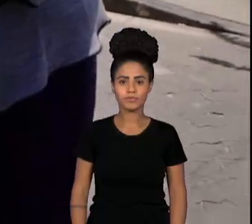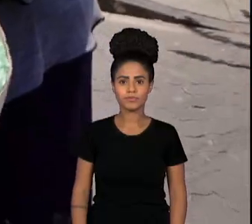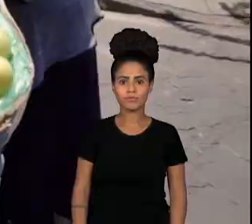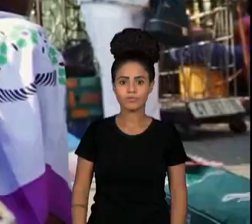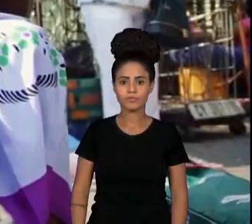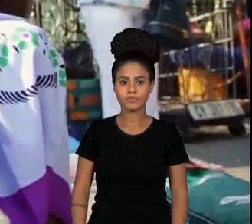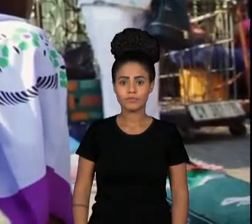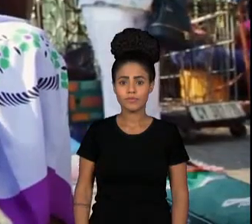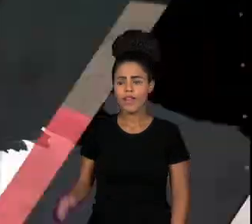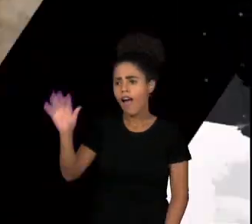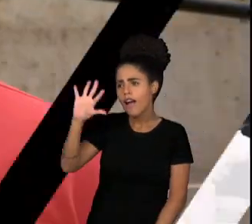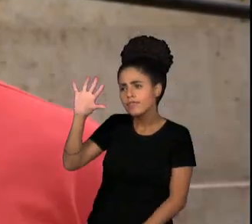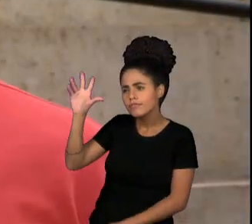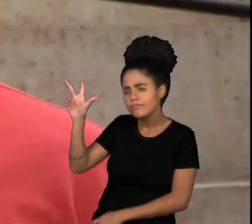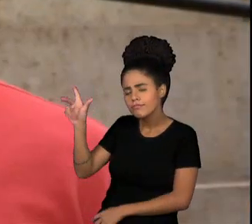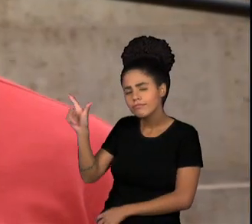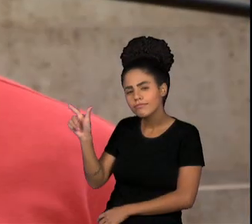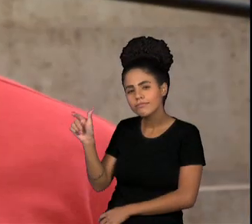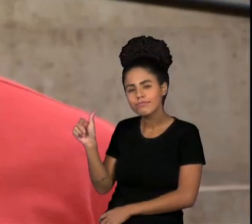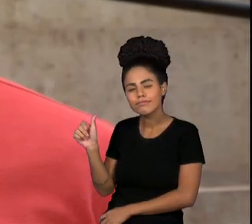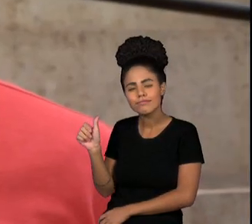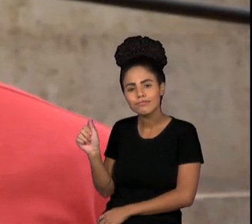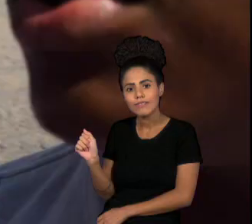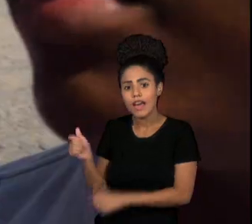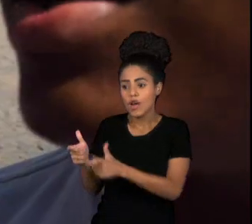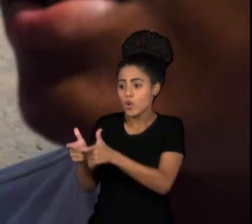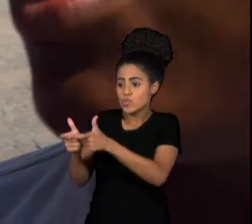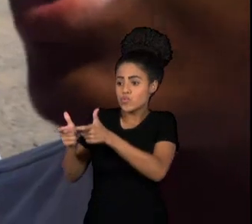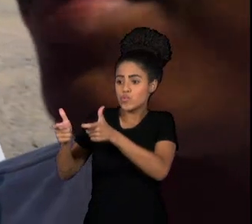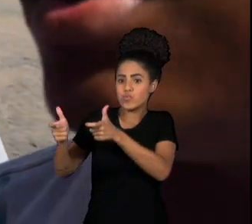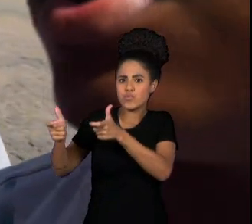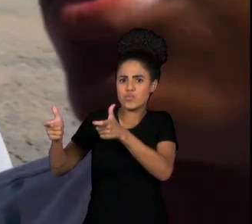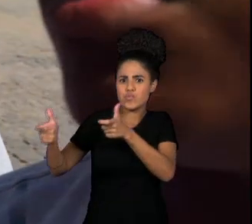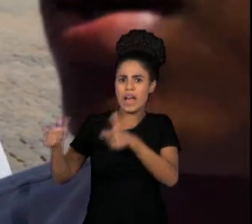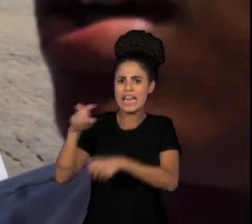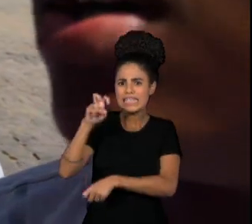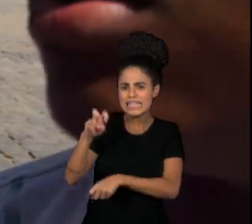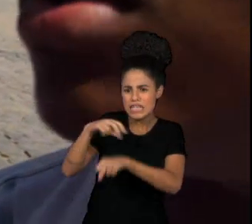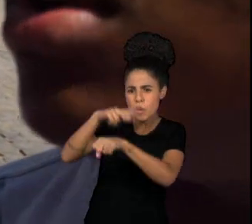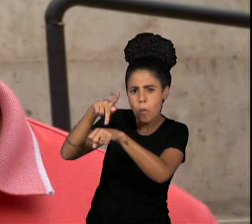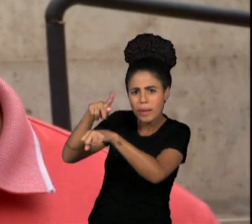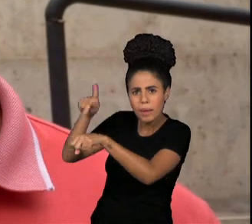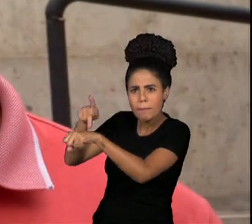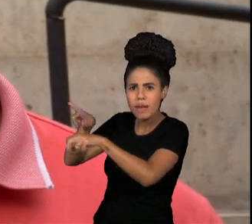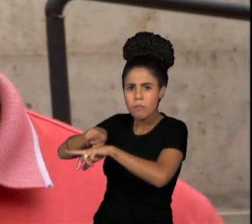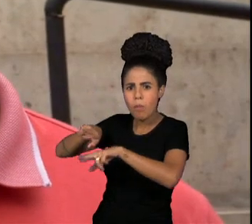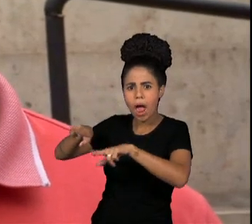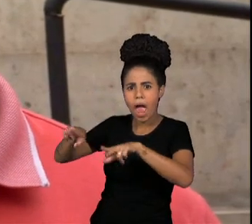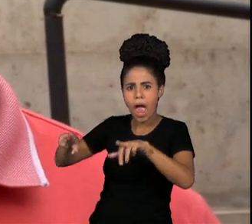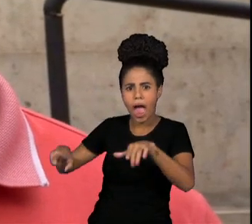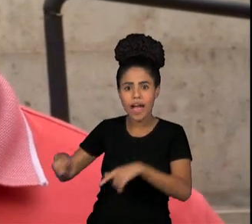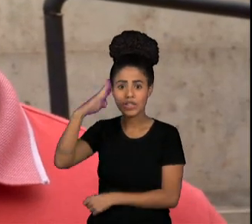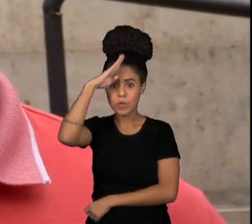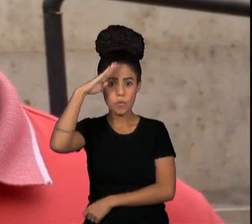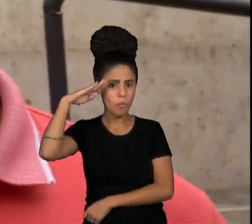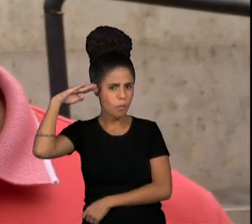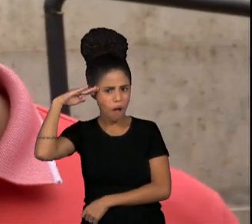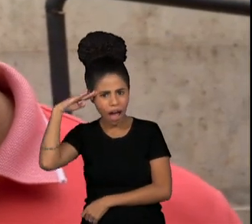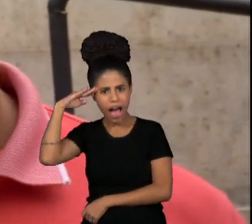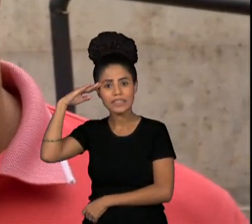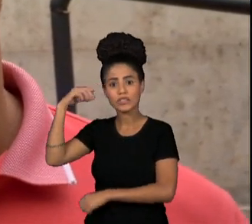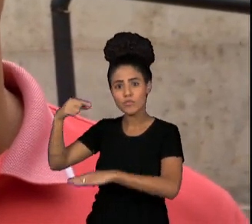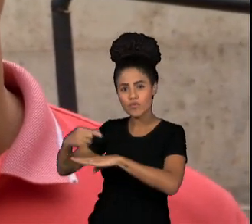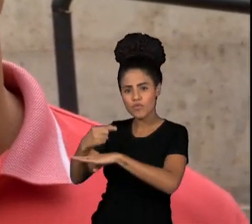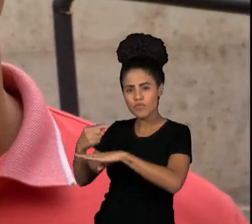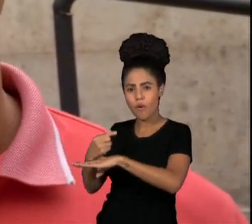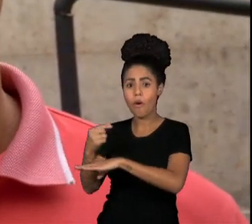O continente africano é um continente muito grande. Mais de 50 países, se eu não me engano. Zimbábue, Zâmbia,